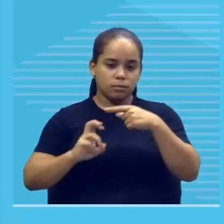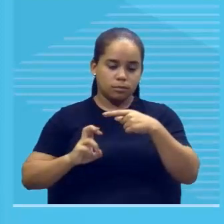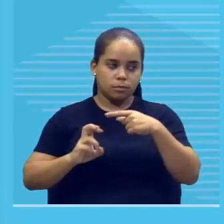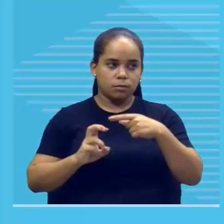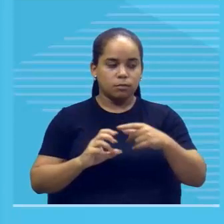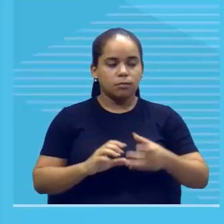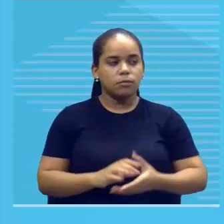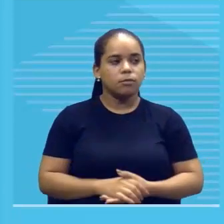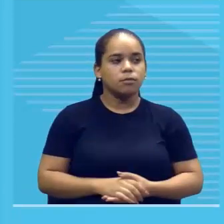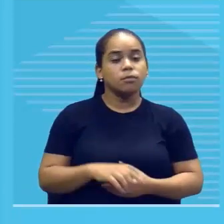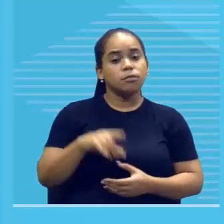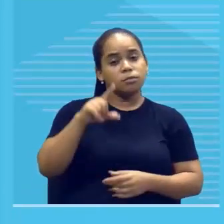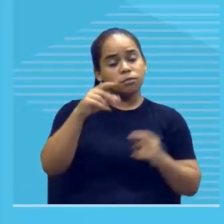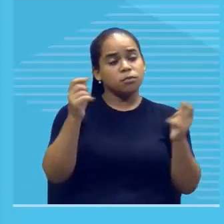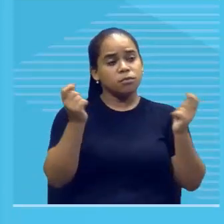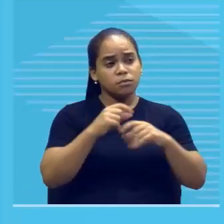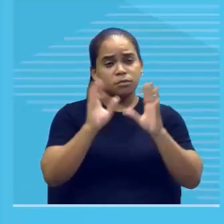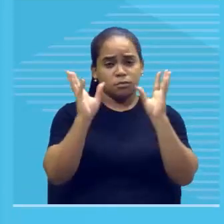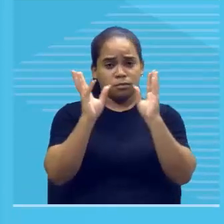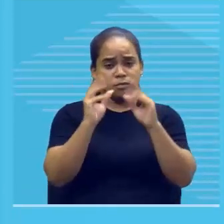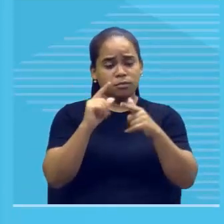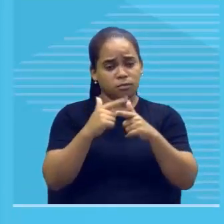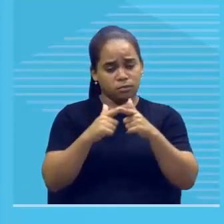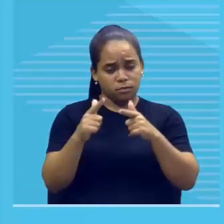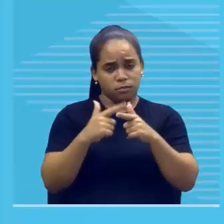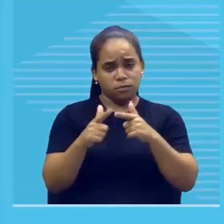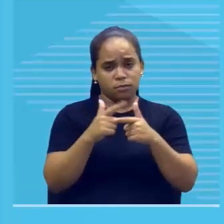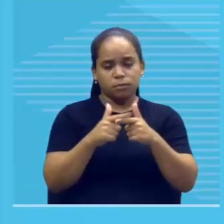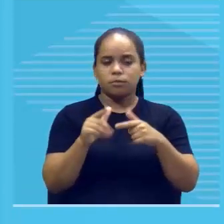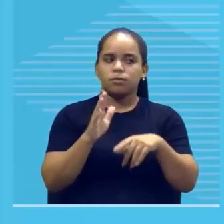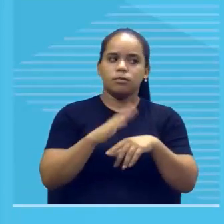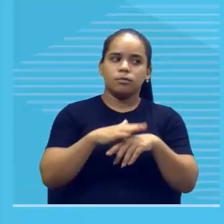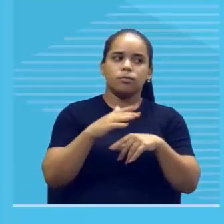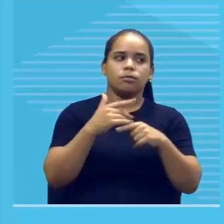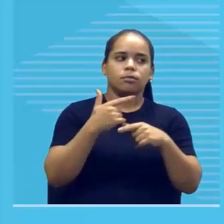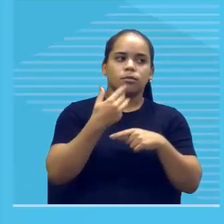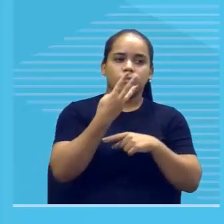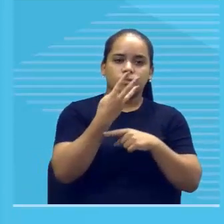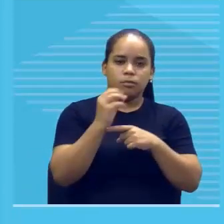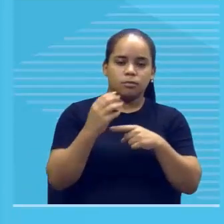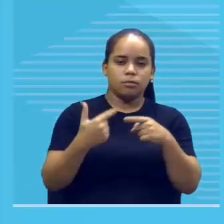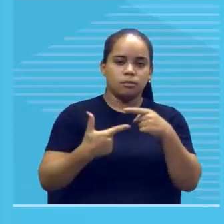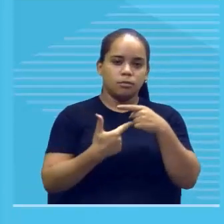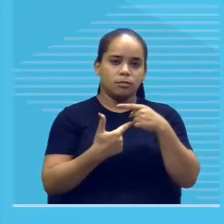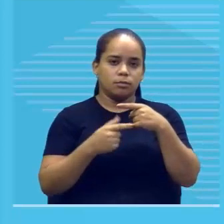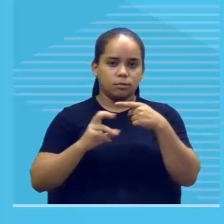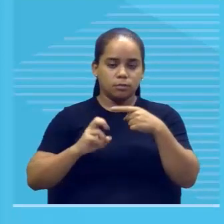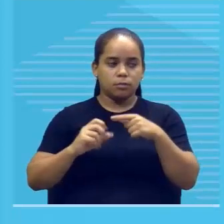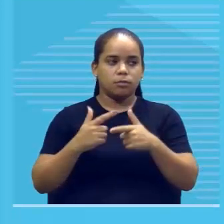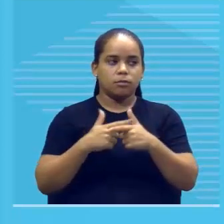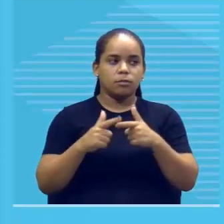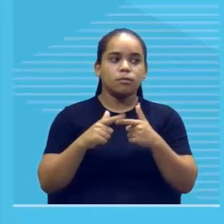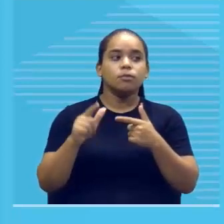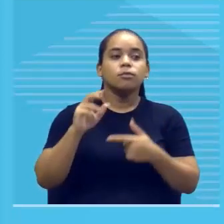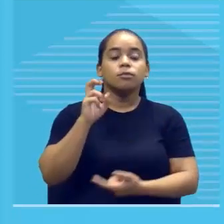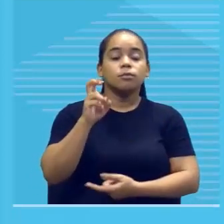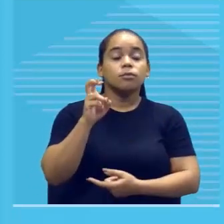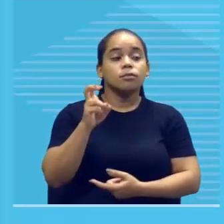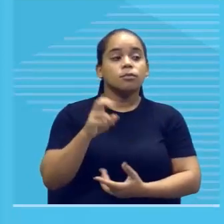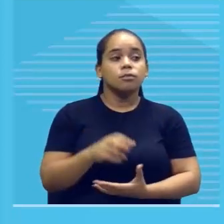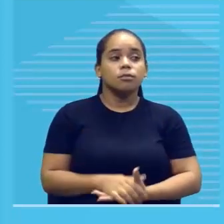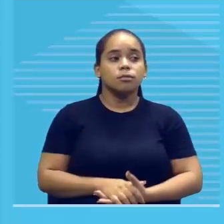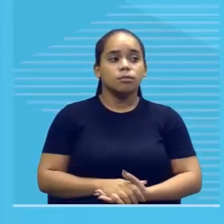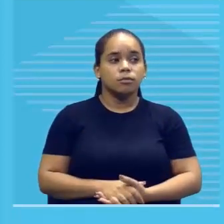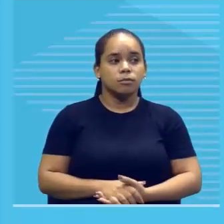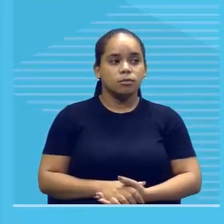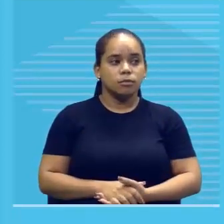né Você pode simplificar o 3125 porquanto dividir tudo por cinco jovens